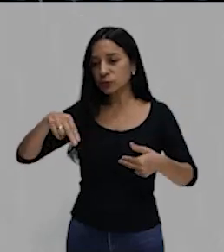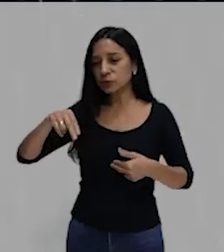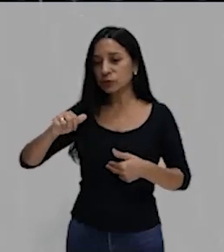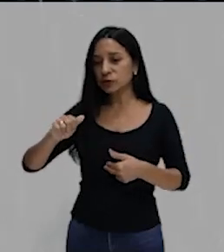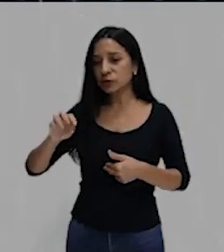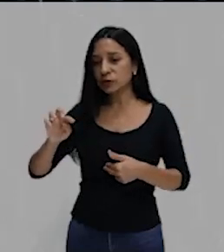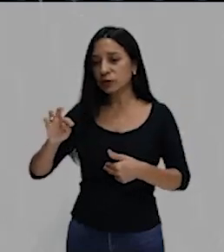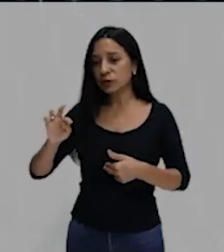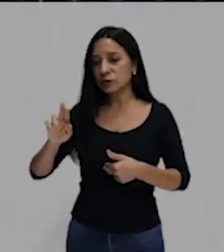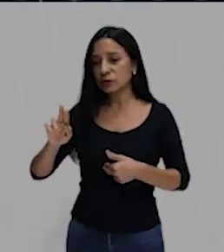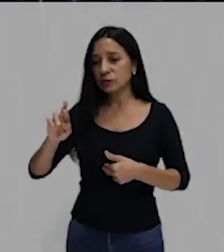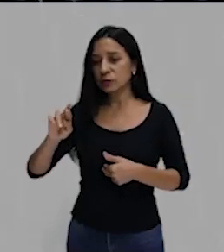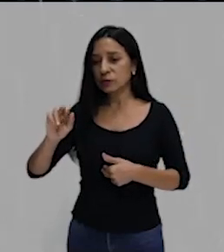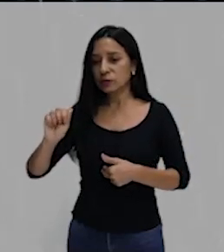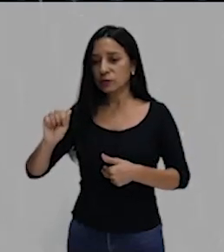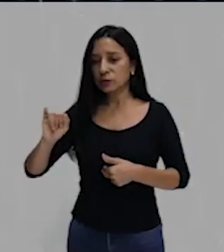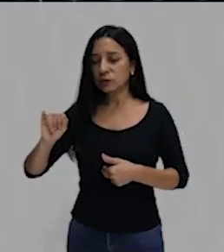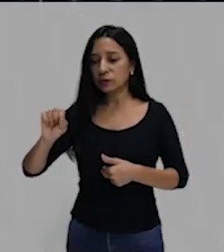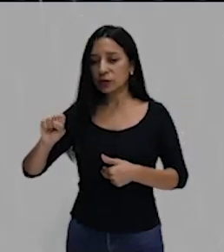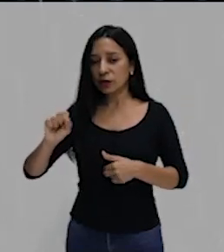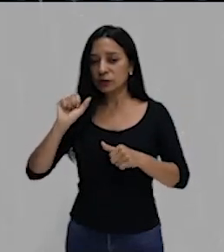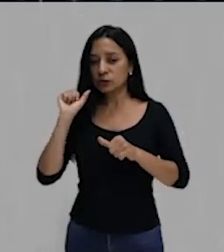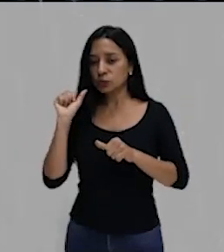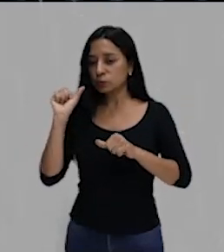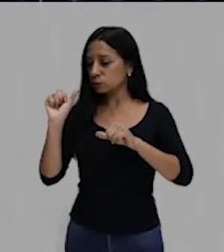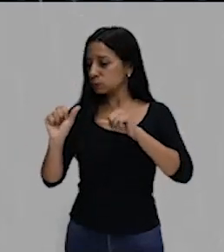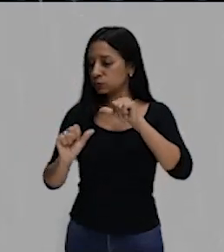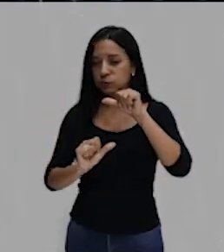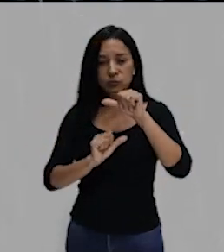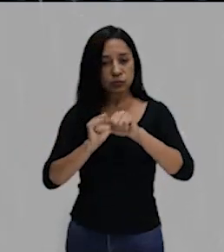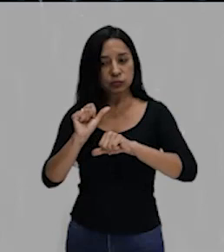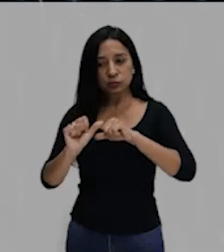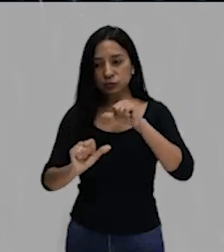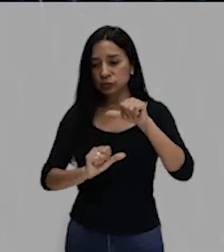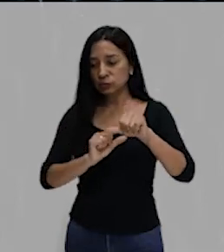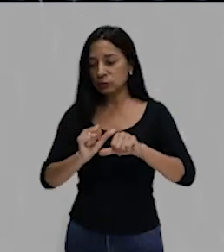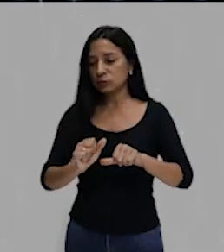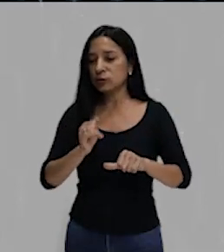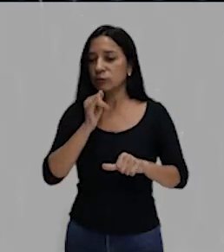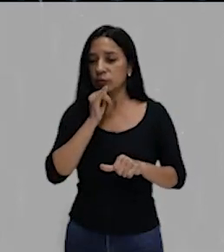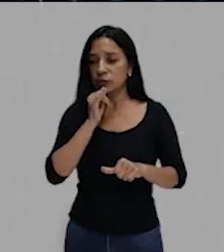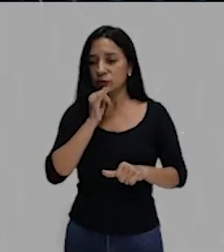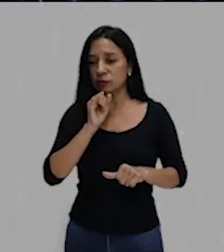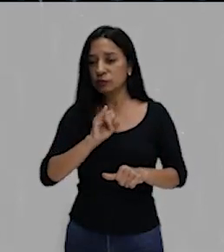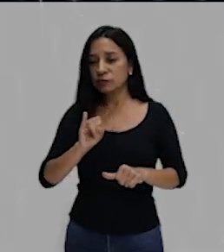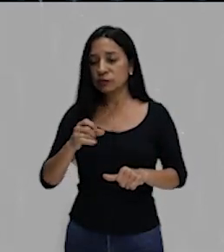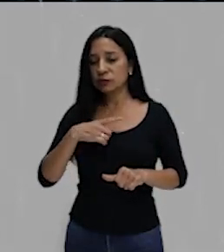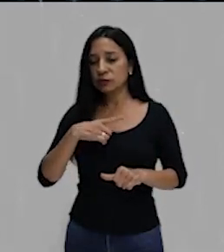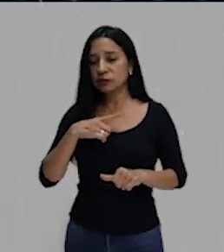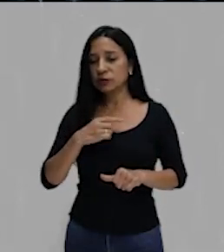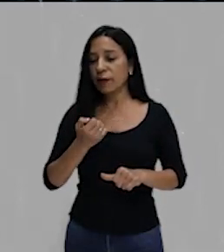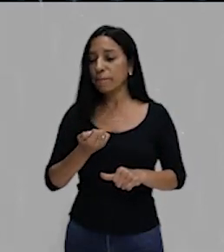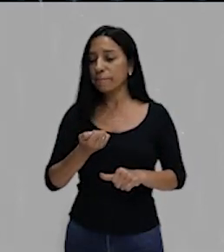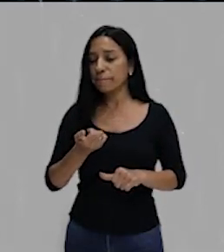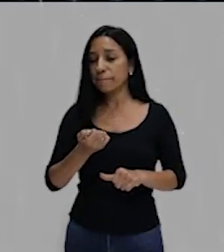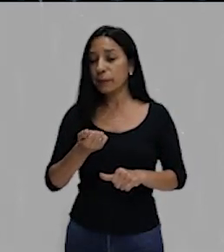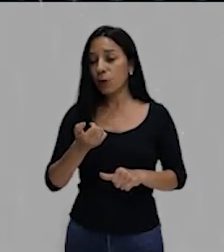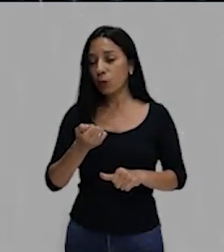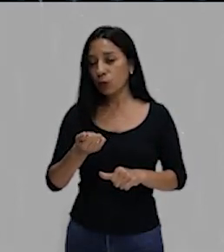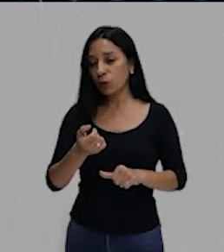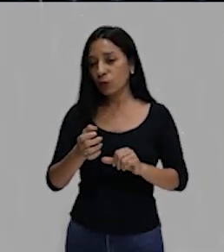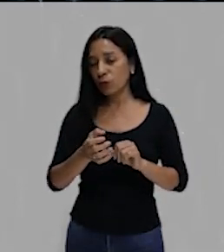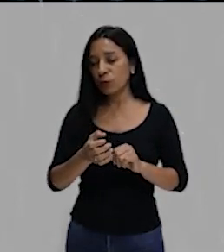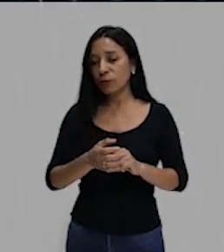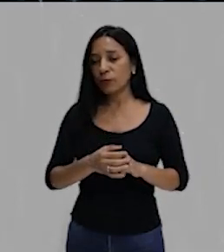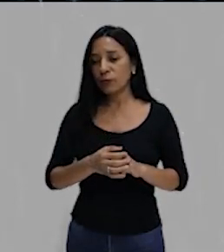renováveis. Se eu tenho pouca disponibilidade de recursos naturais não renováveis, a gente tem que fazer o